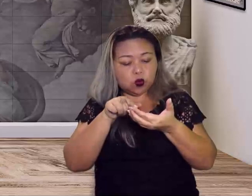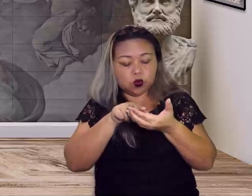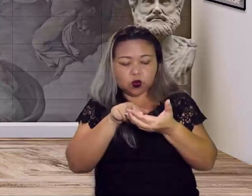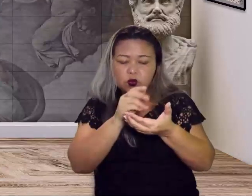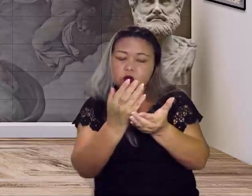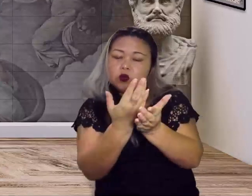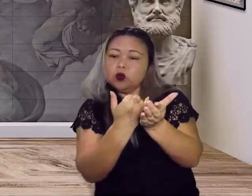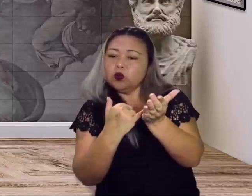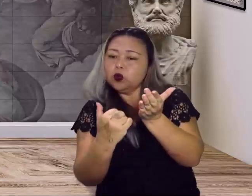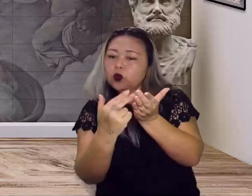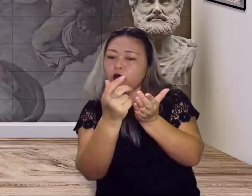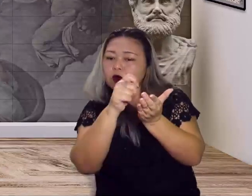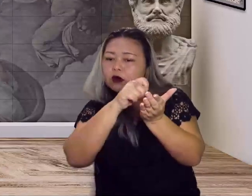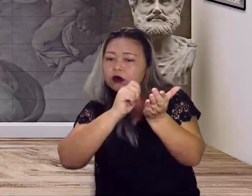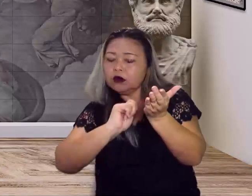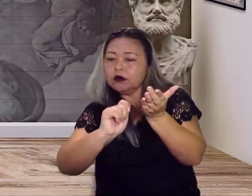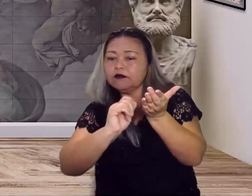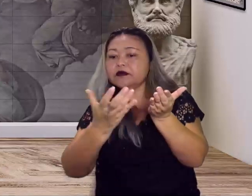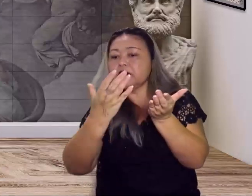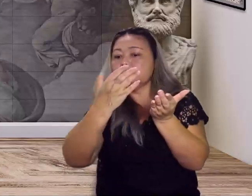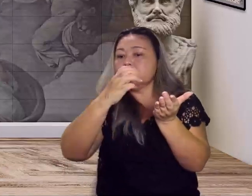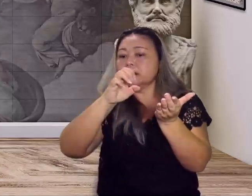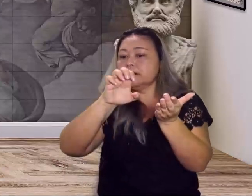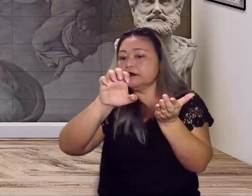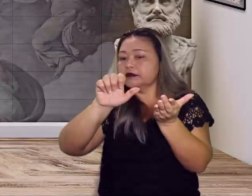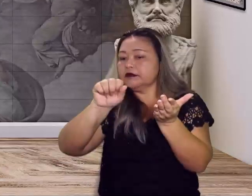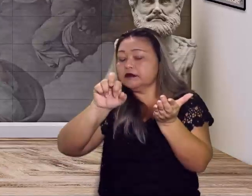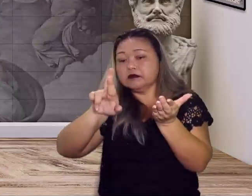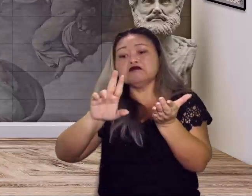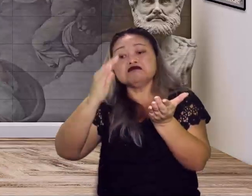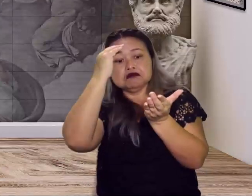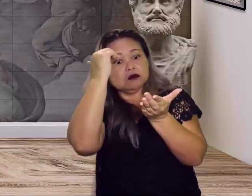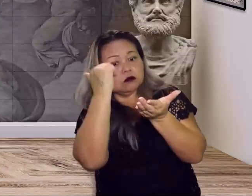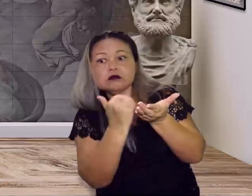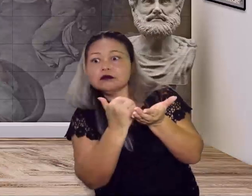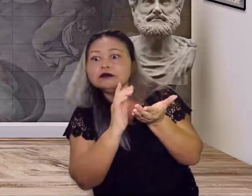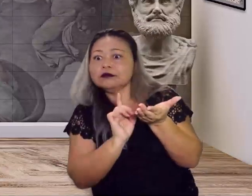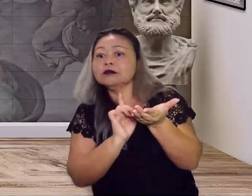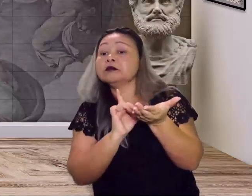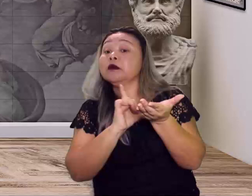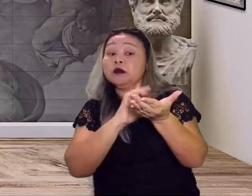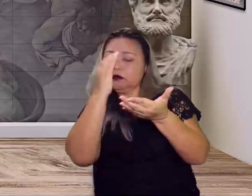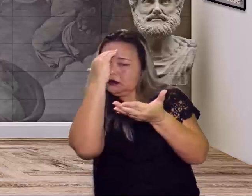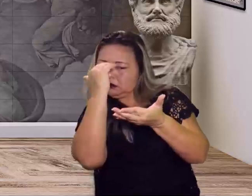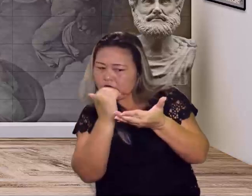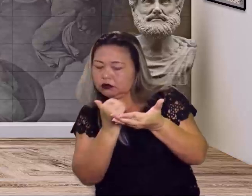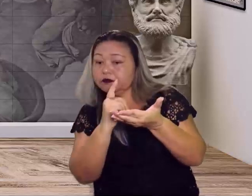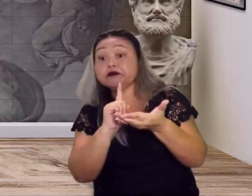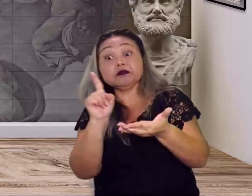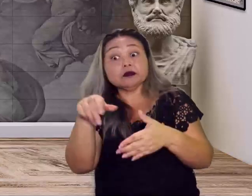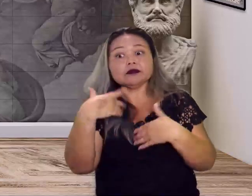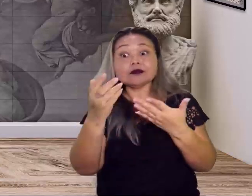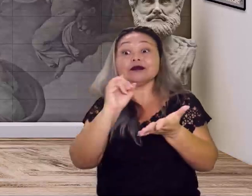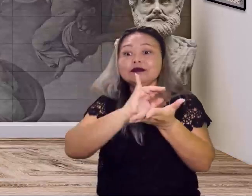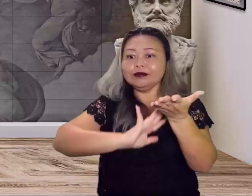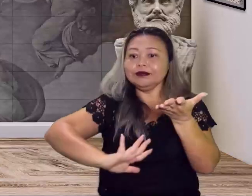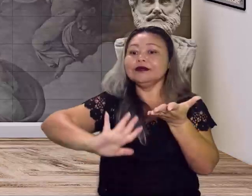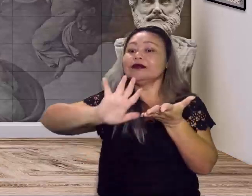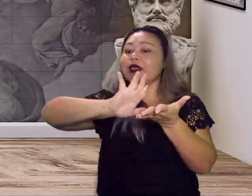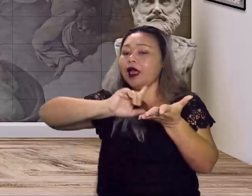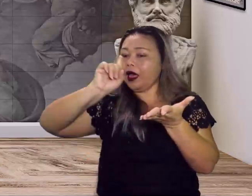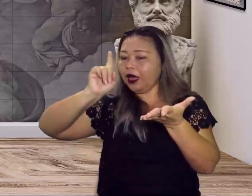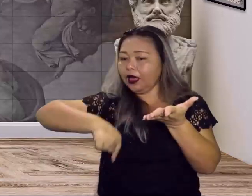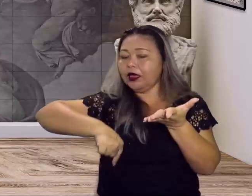rosto de César, ele respeitava já. Tinham como respeito. Ó, para você ver como a imagem ela fala